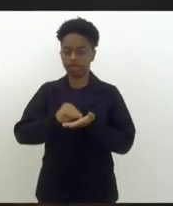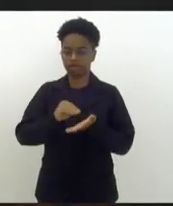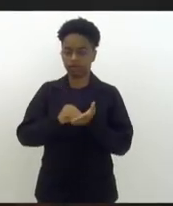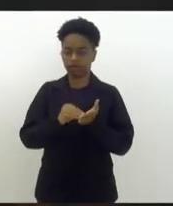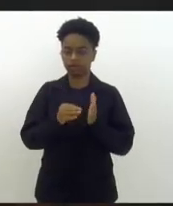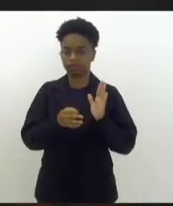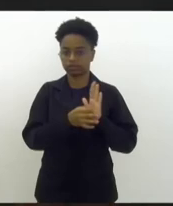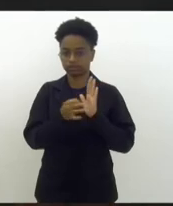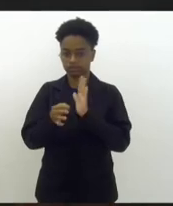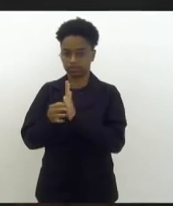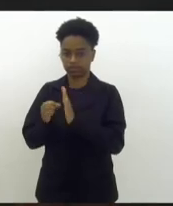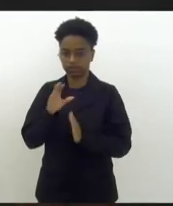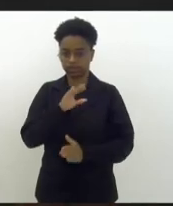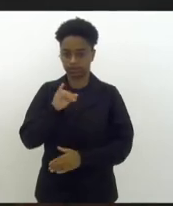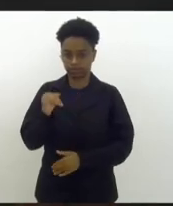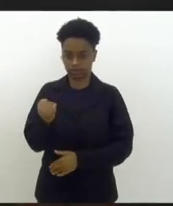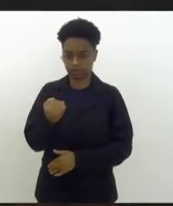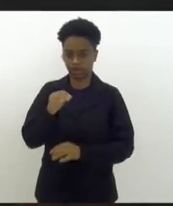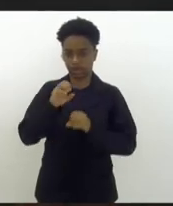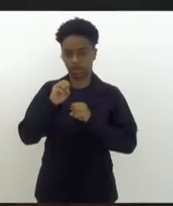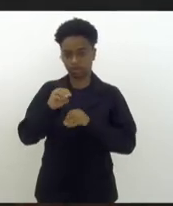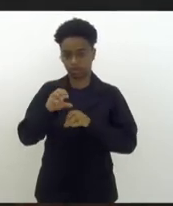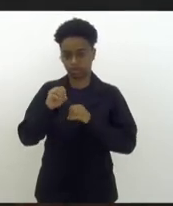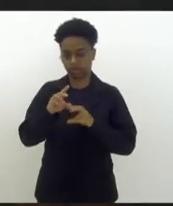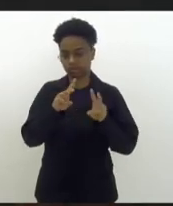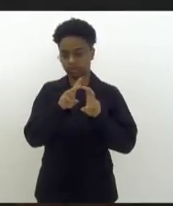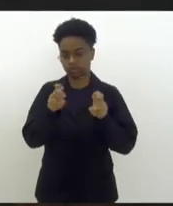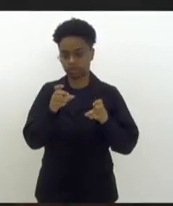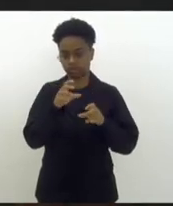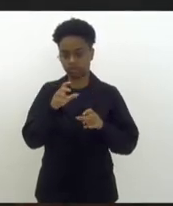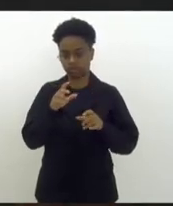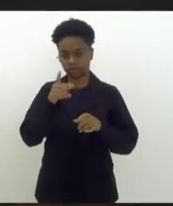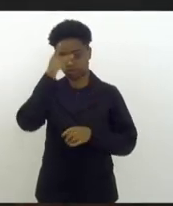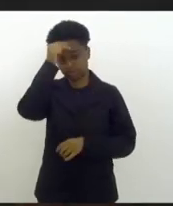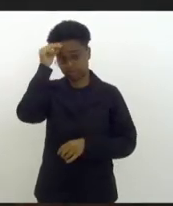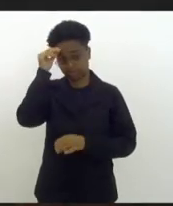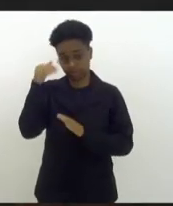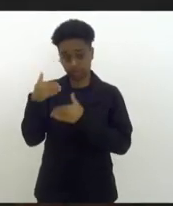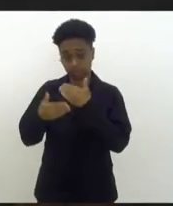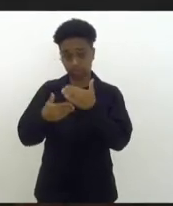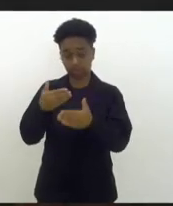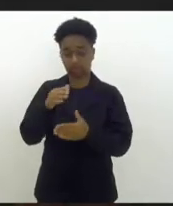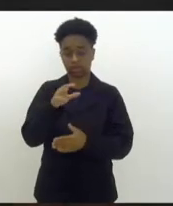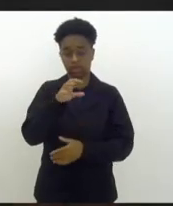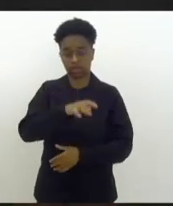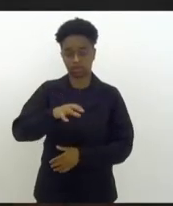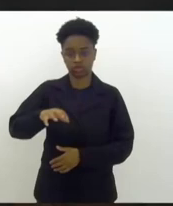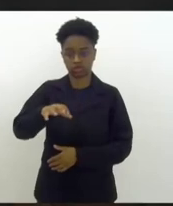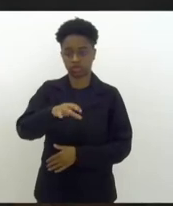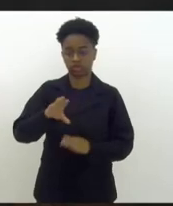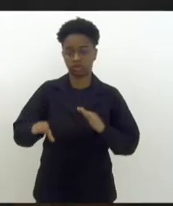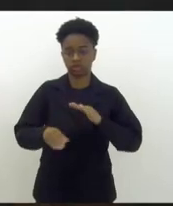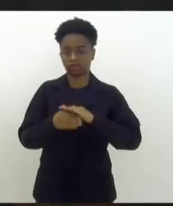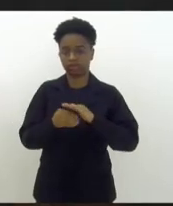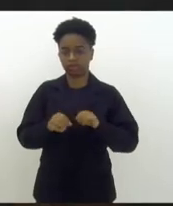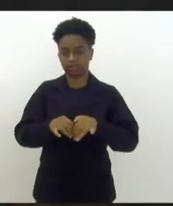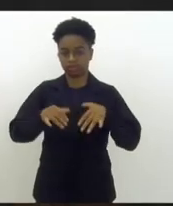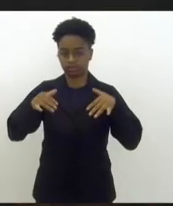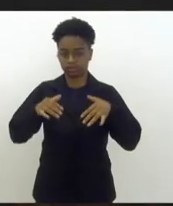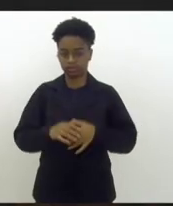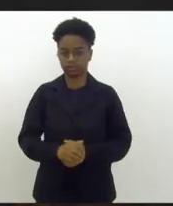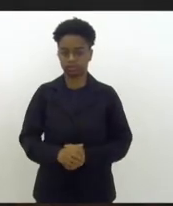Constituição e Justiça de Educação de assuntos municipais e de desenvolvimento Regional a emenda de plenário